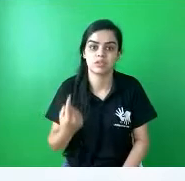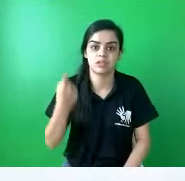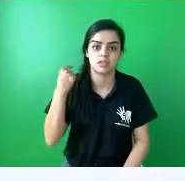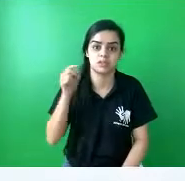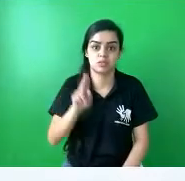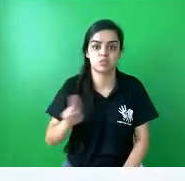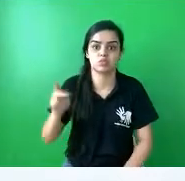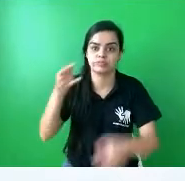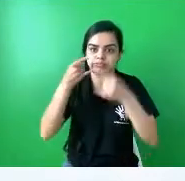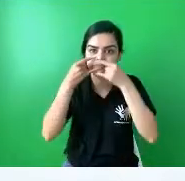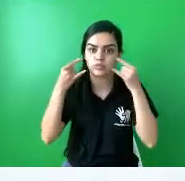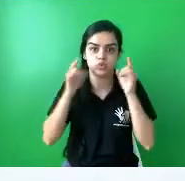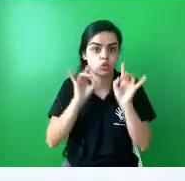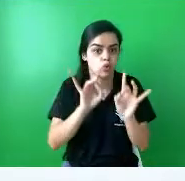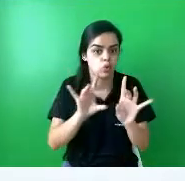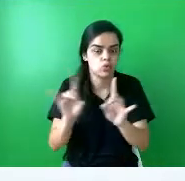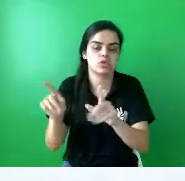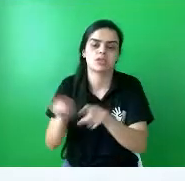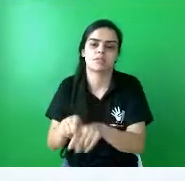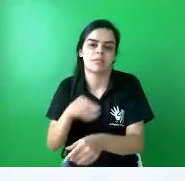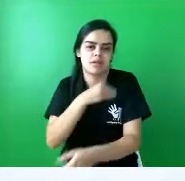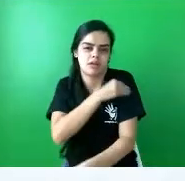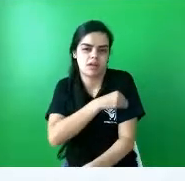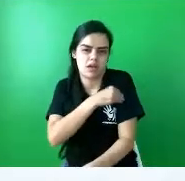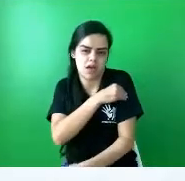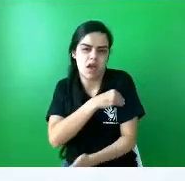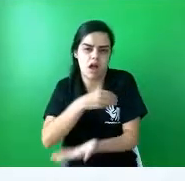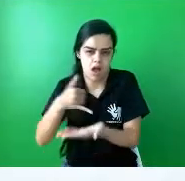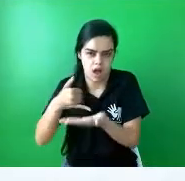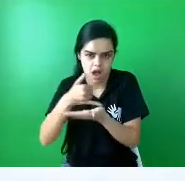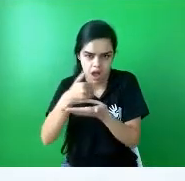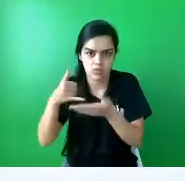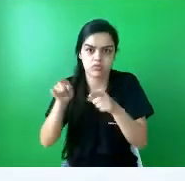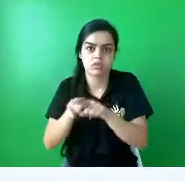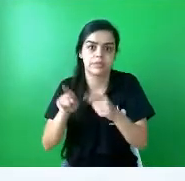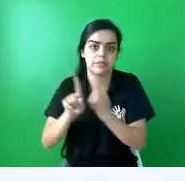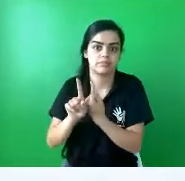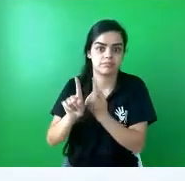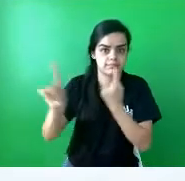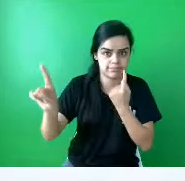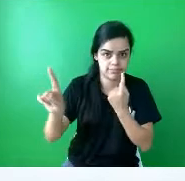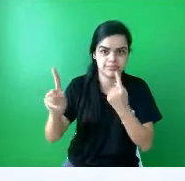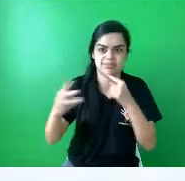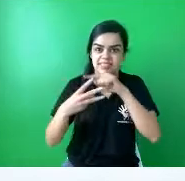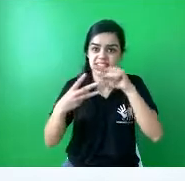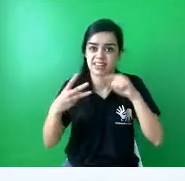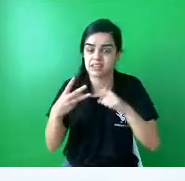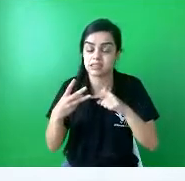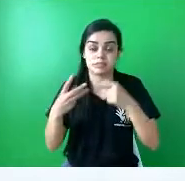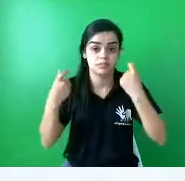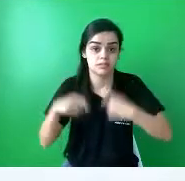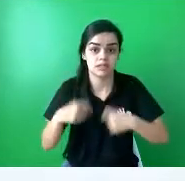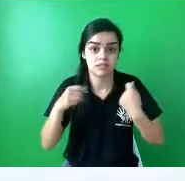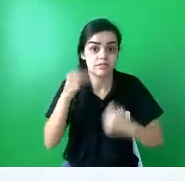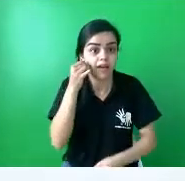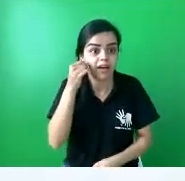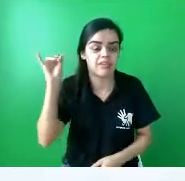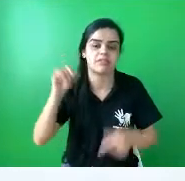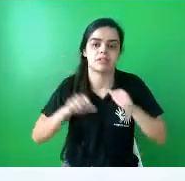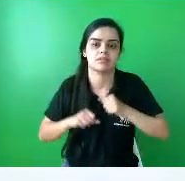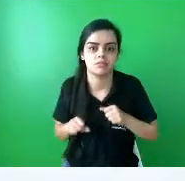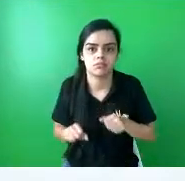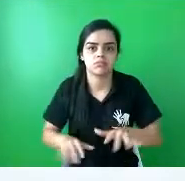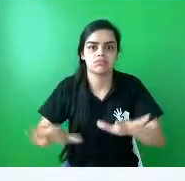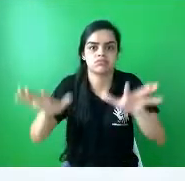uso de máscara constante, o uso de álcool em gel, o distanciamento social, todas essas prevenções que a gente tem para não deixar que esse contágio